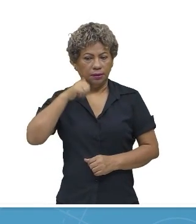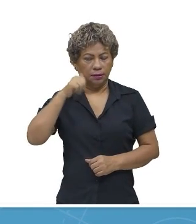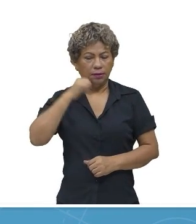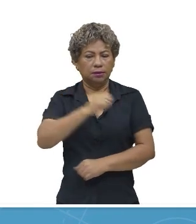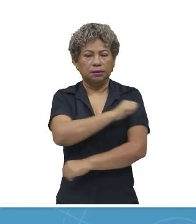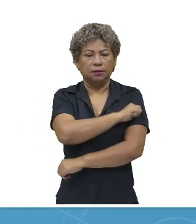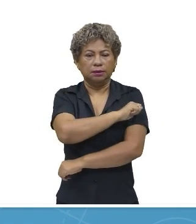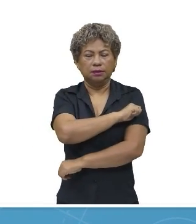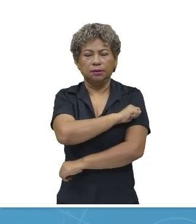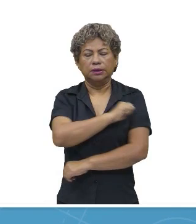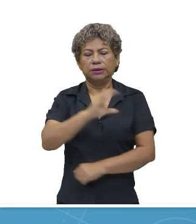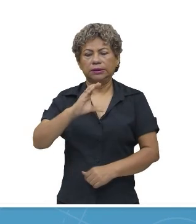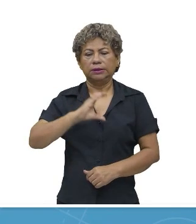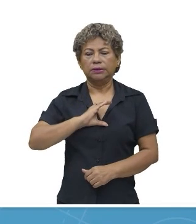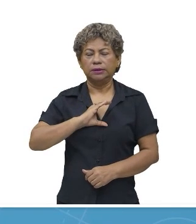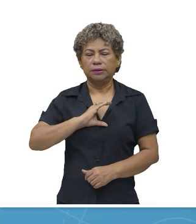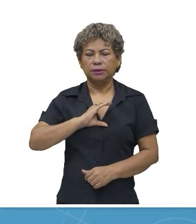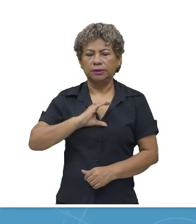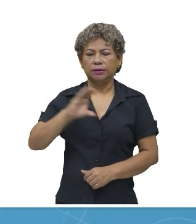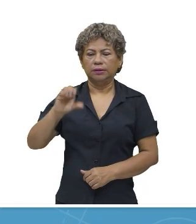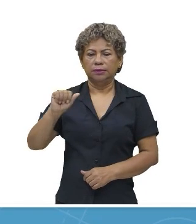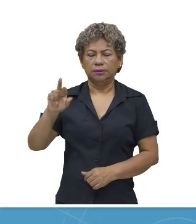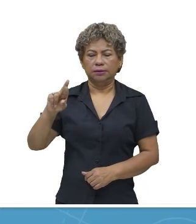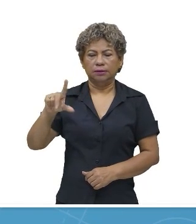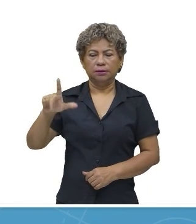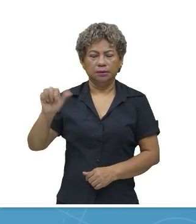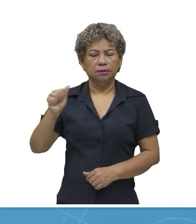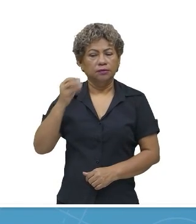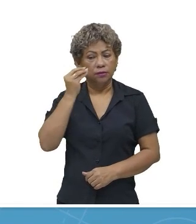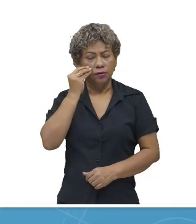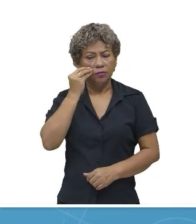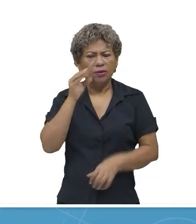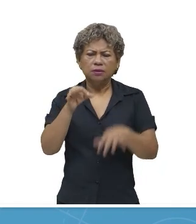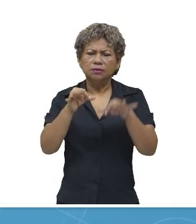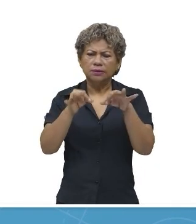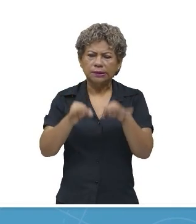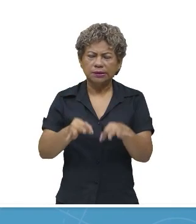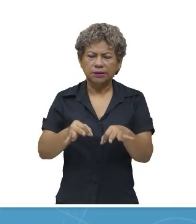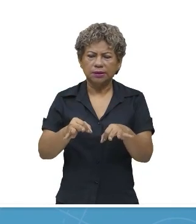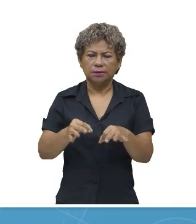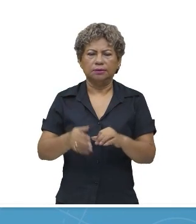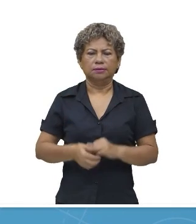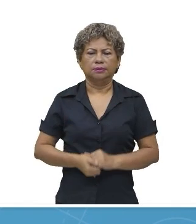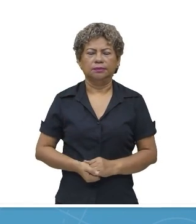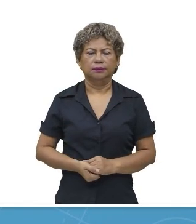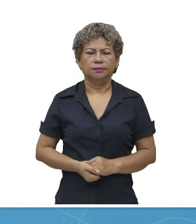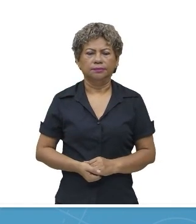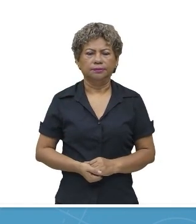Thaís está dizendo que é a letra A. Então, vamos conferir qual vai ser a nossa resposta correta.